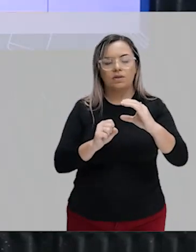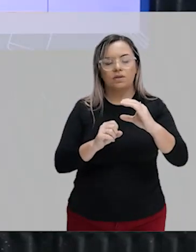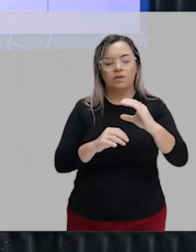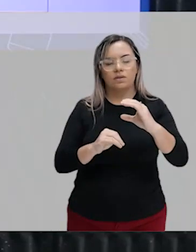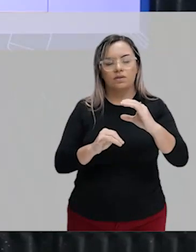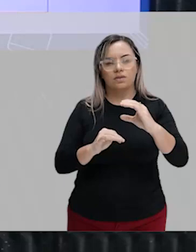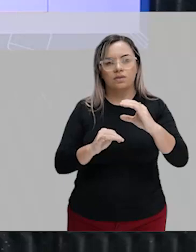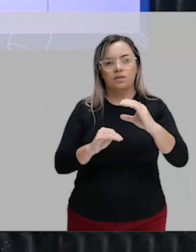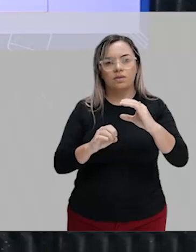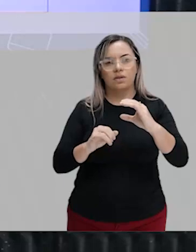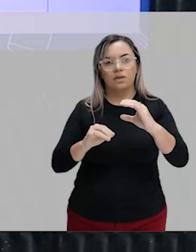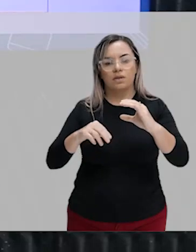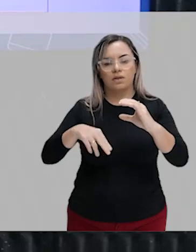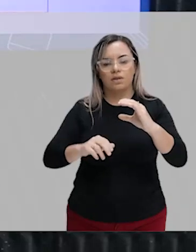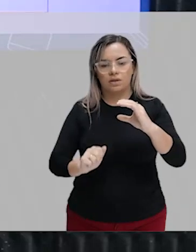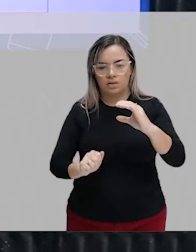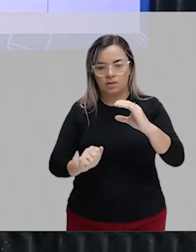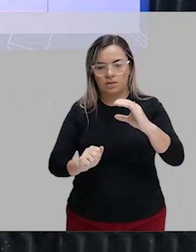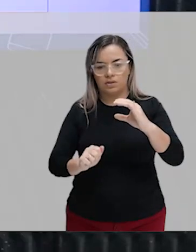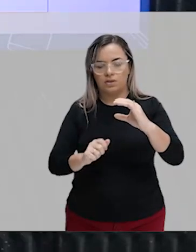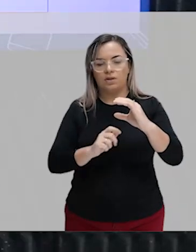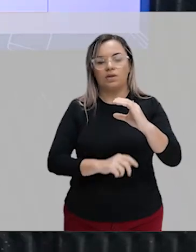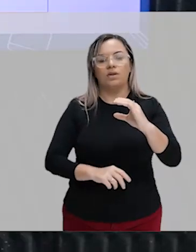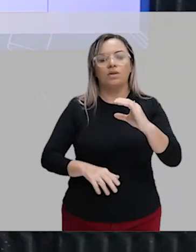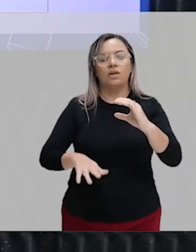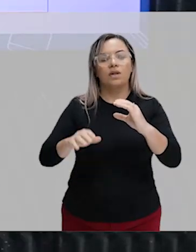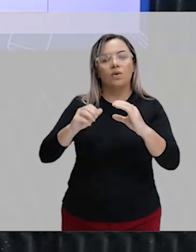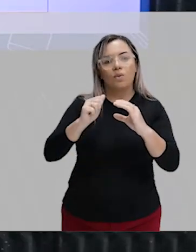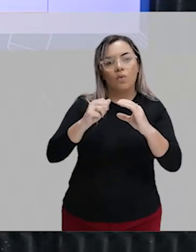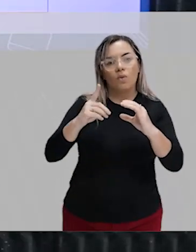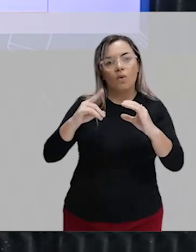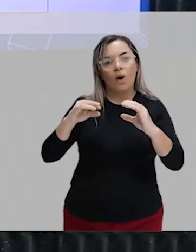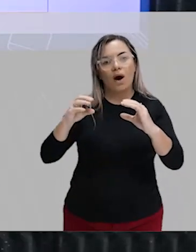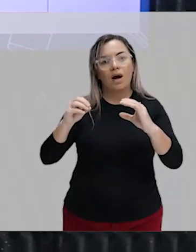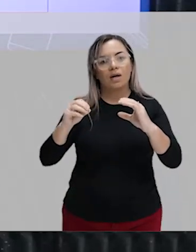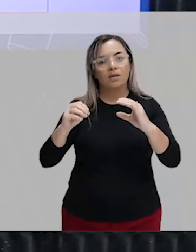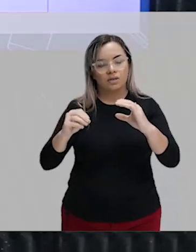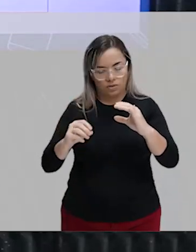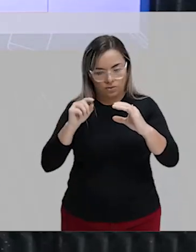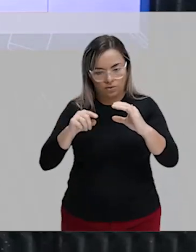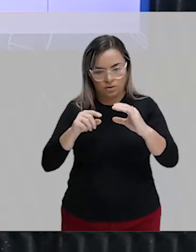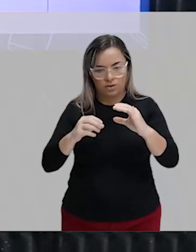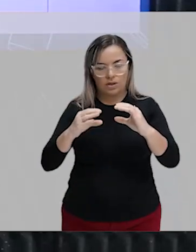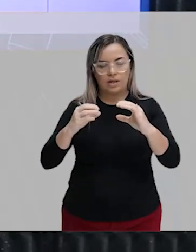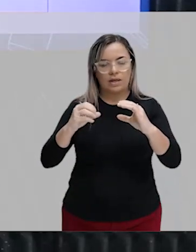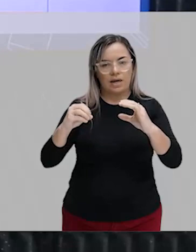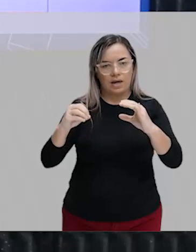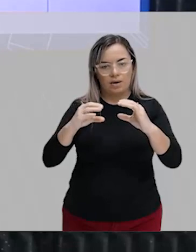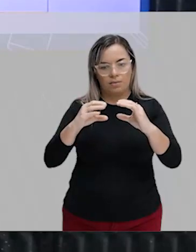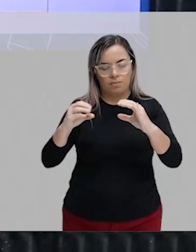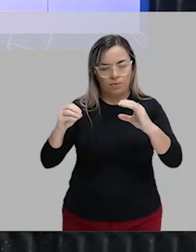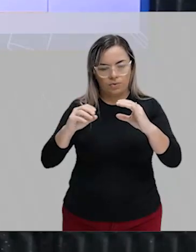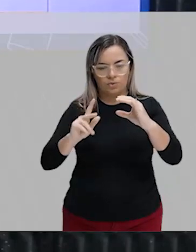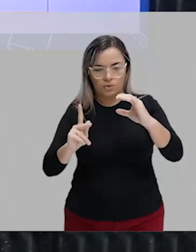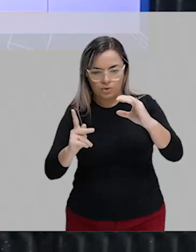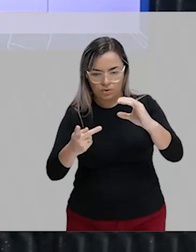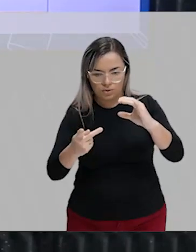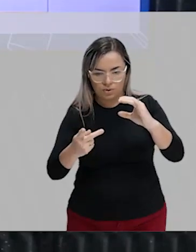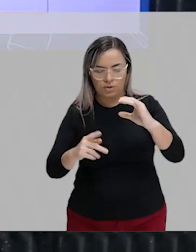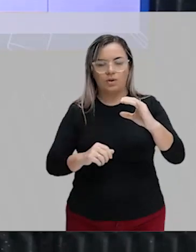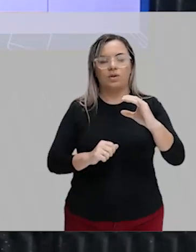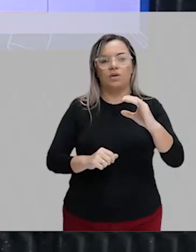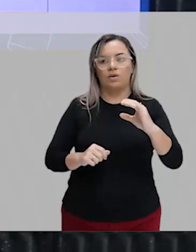hidrogênio e eu tenho NH2. Permanece a mesma coisa. Só que o que mudou foi o quê?